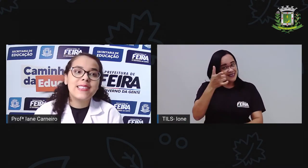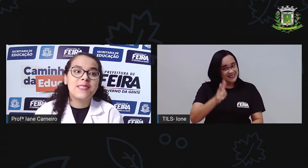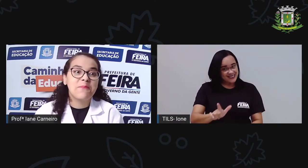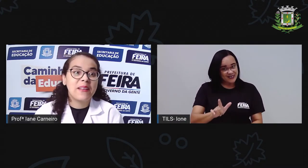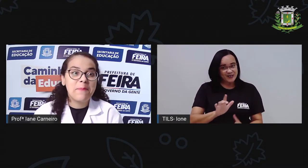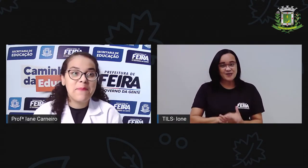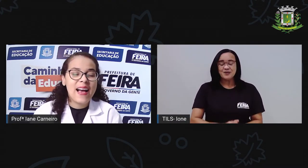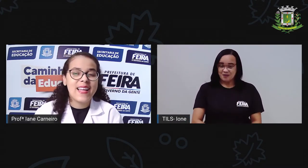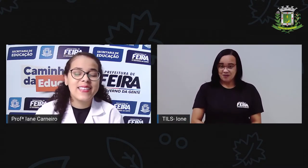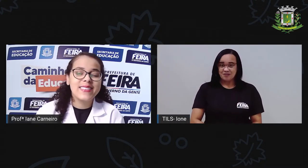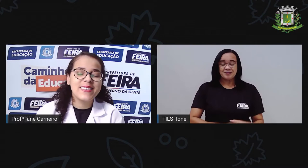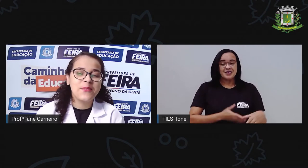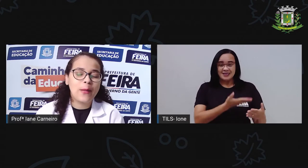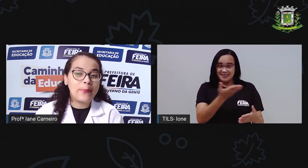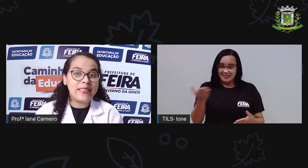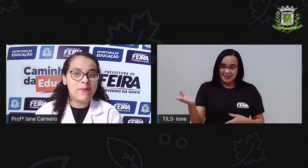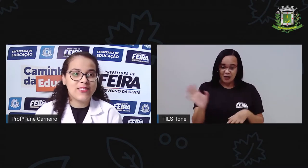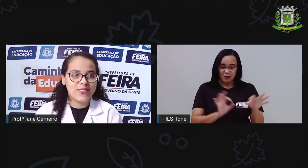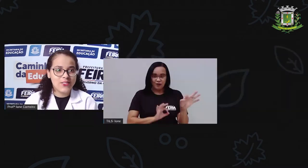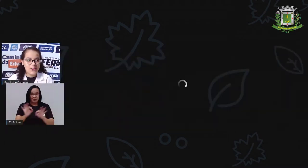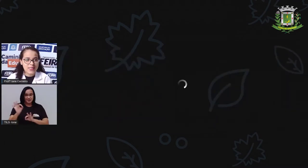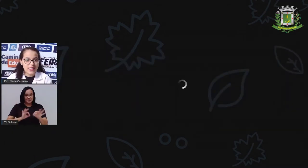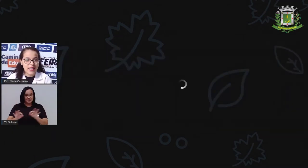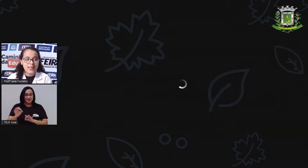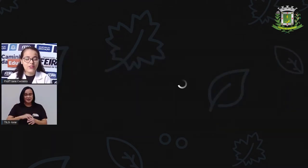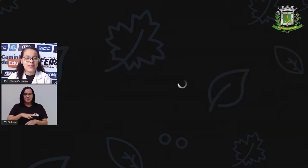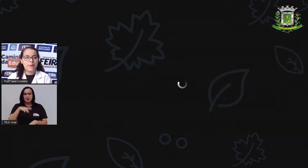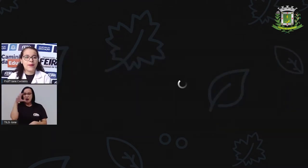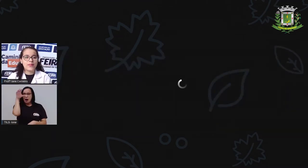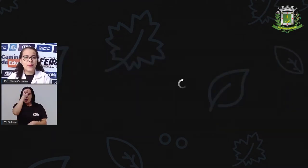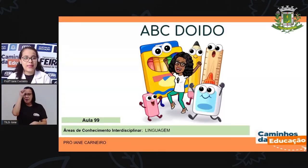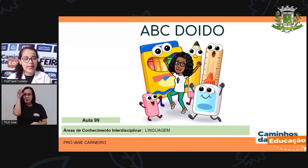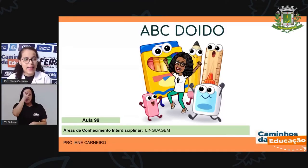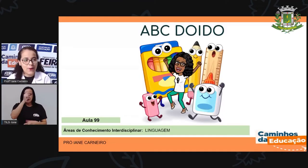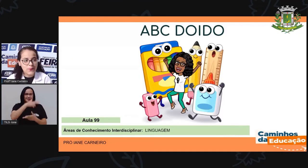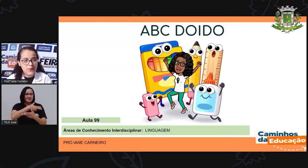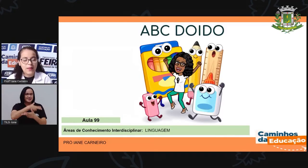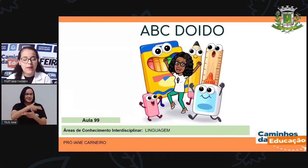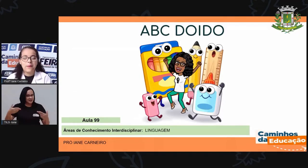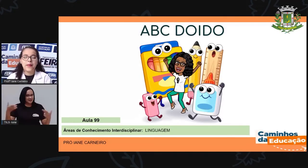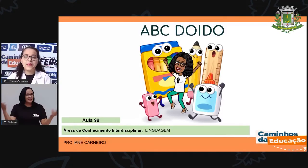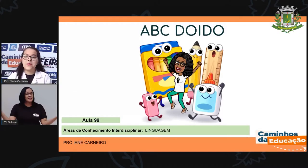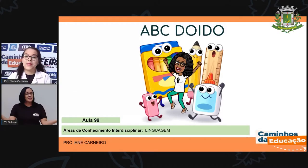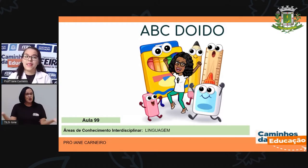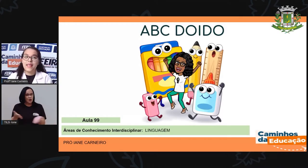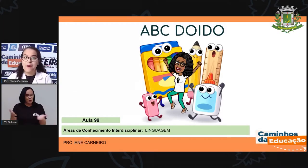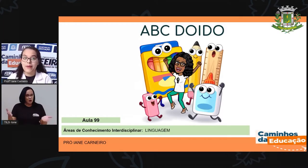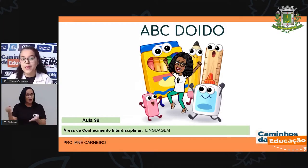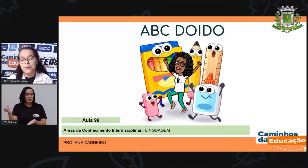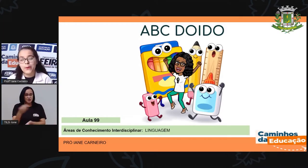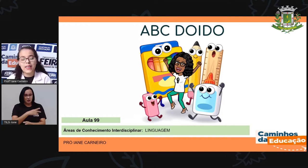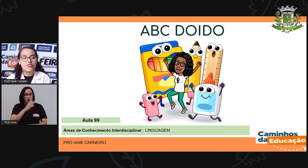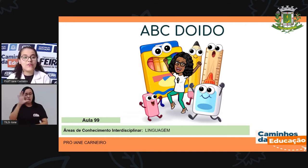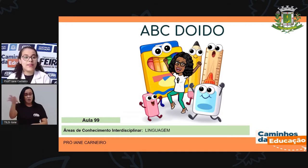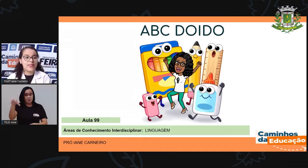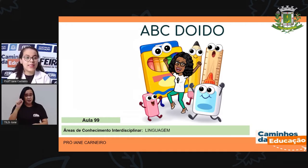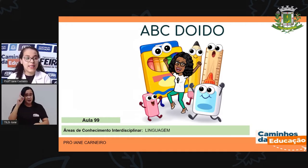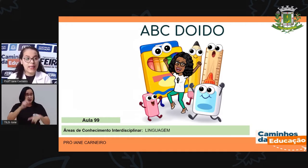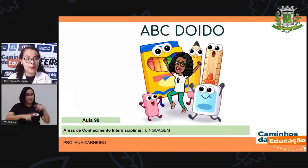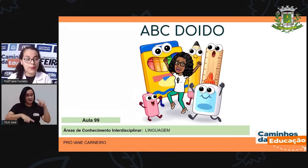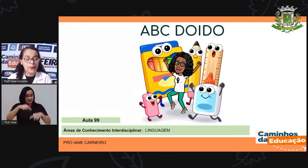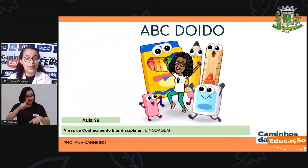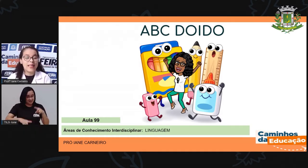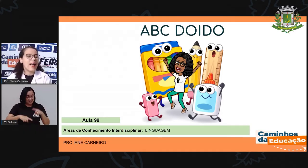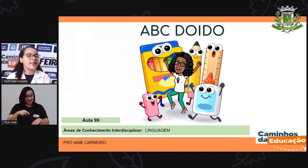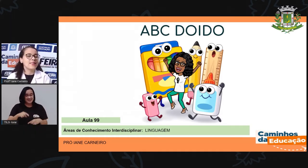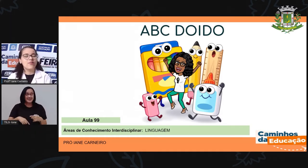vão aí se preparando para aprender bastante coisa, né? Já separou seu material? Pega seu material aí, porque a gente vai fazer daqui